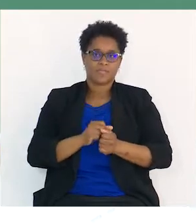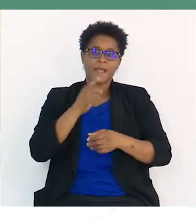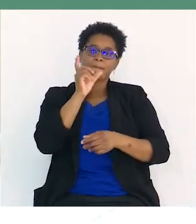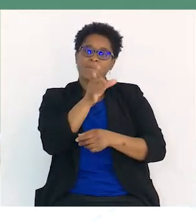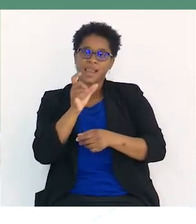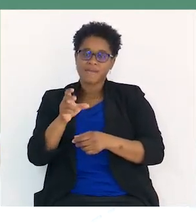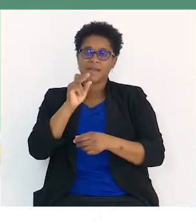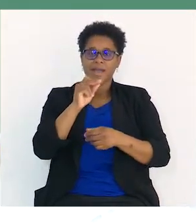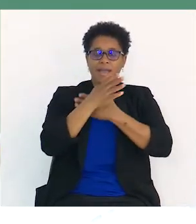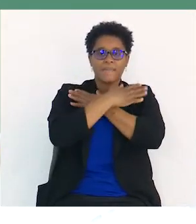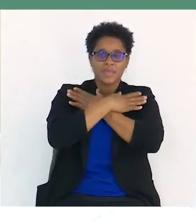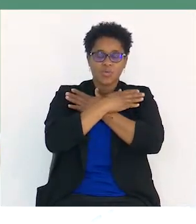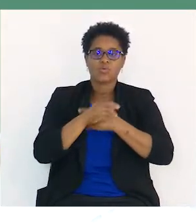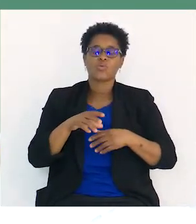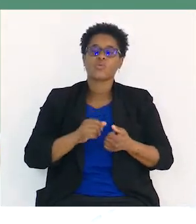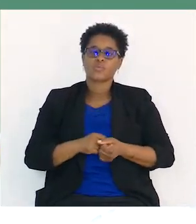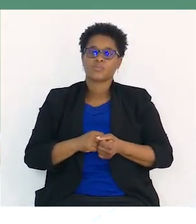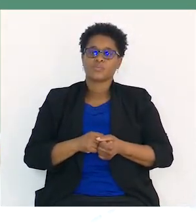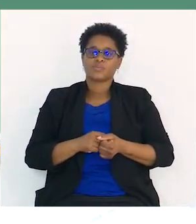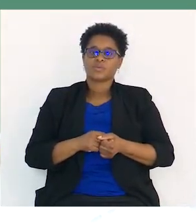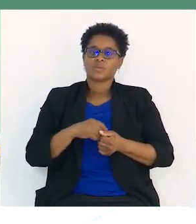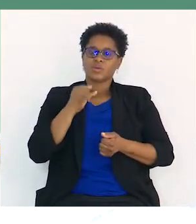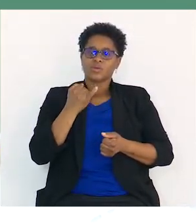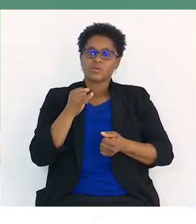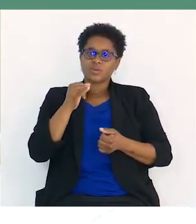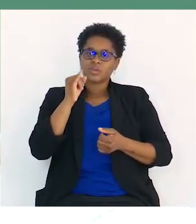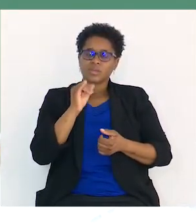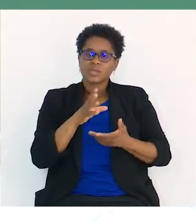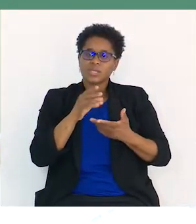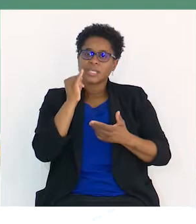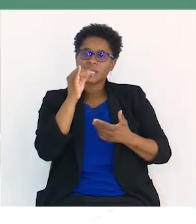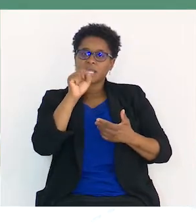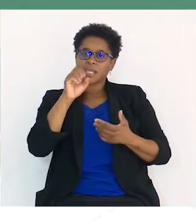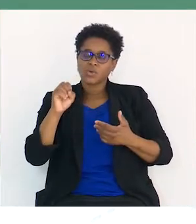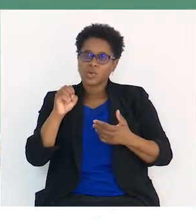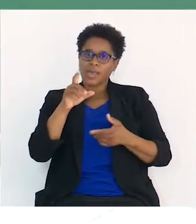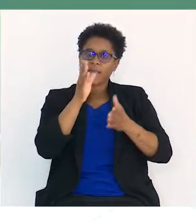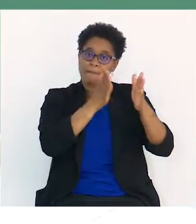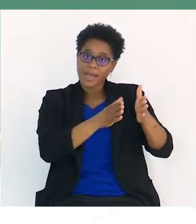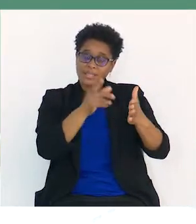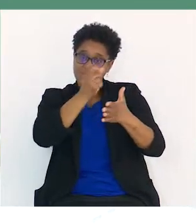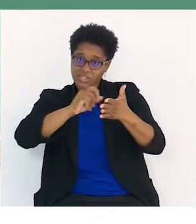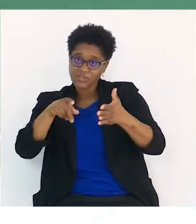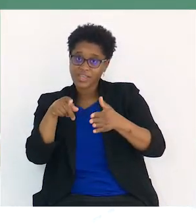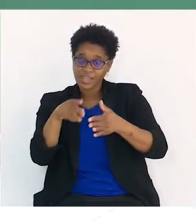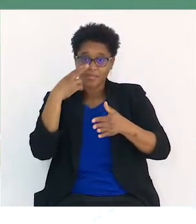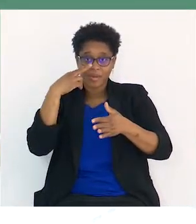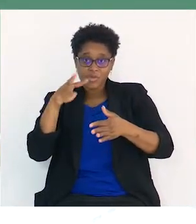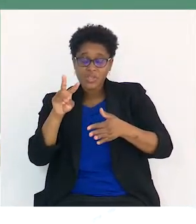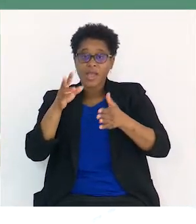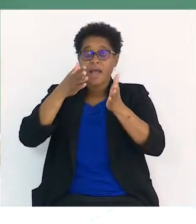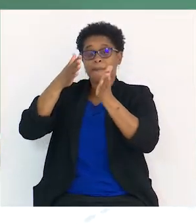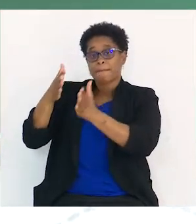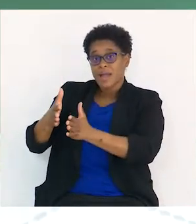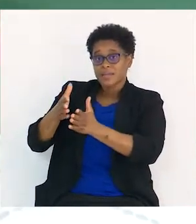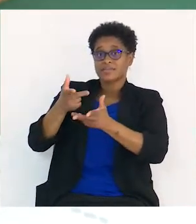O igo é aquela parcela que se acrescentou aqui para mostrar a parte